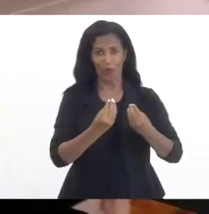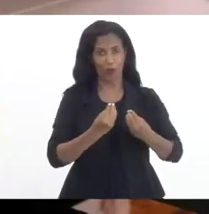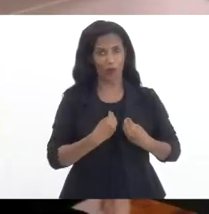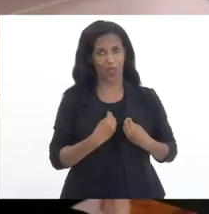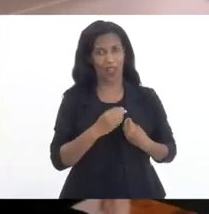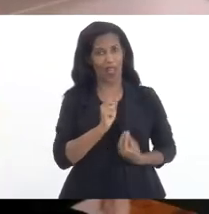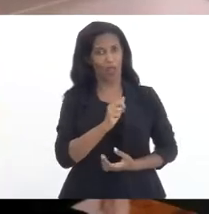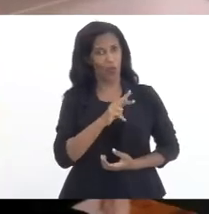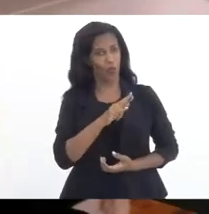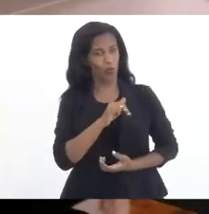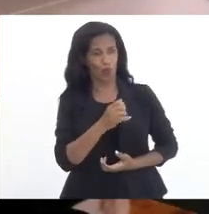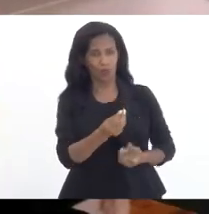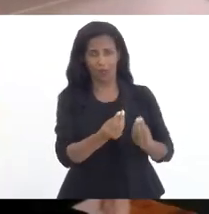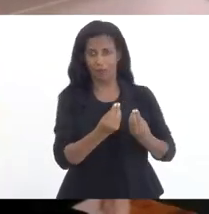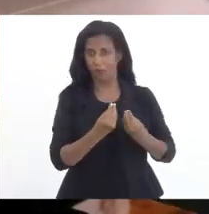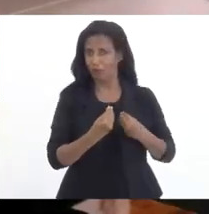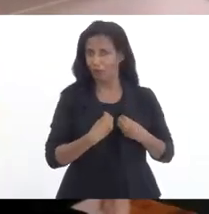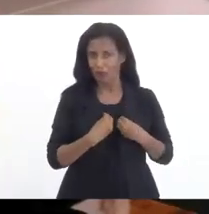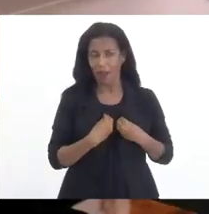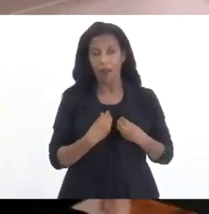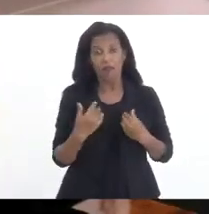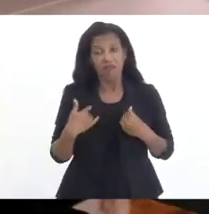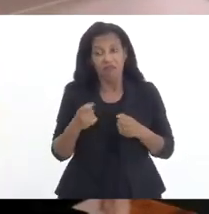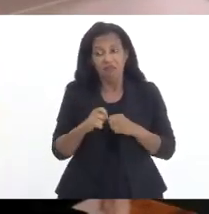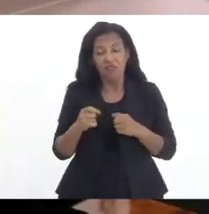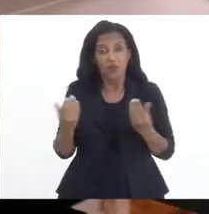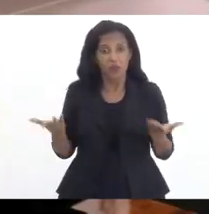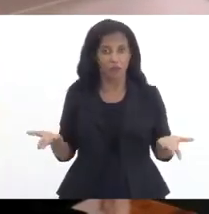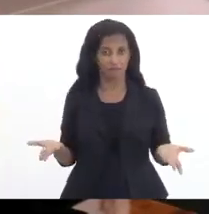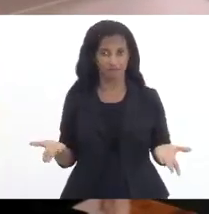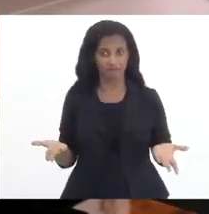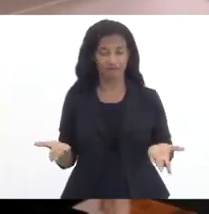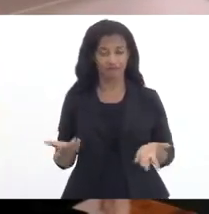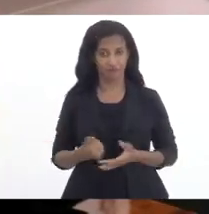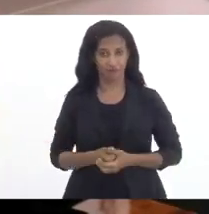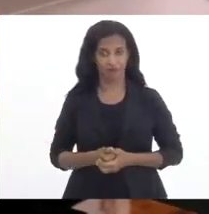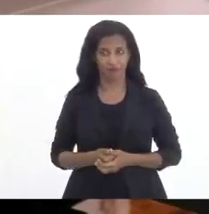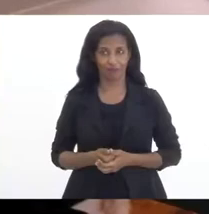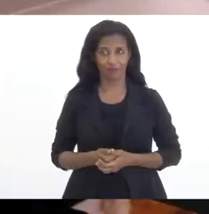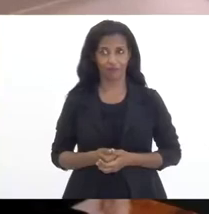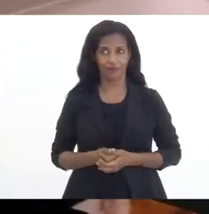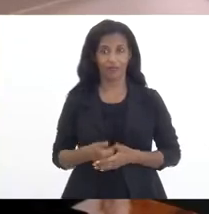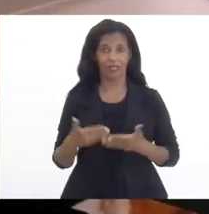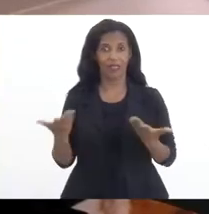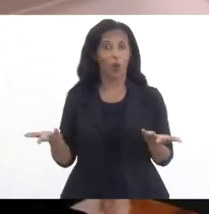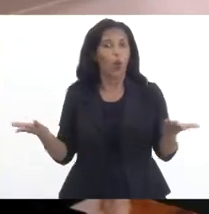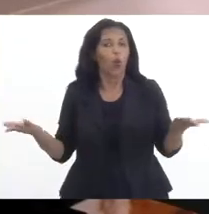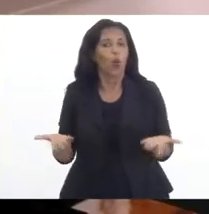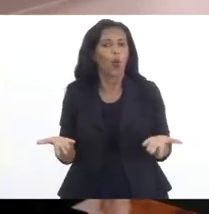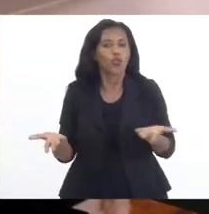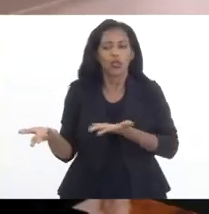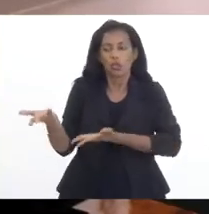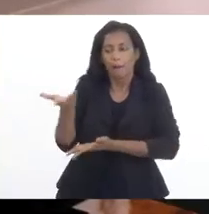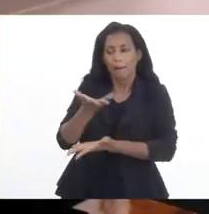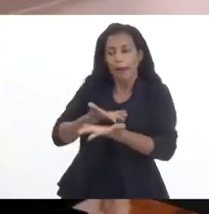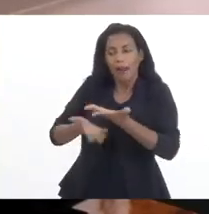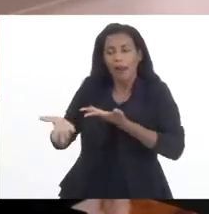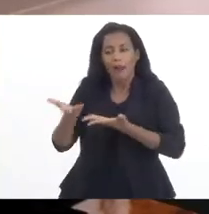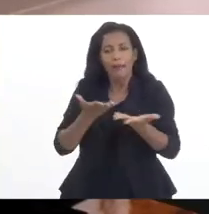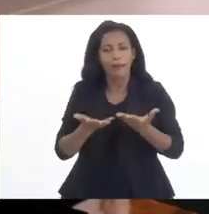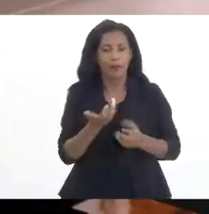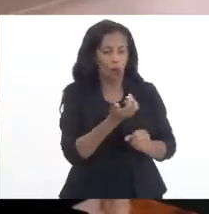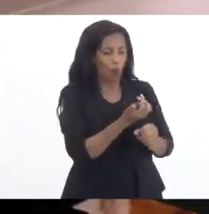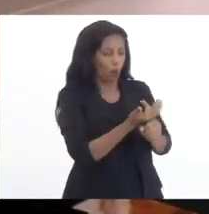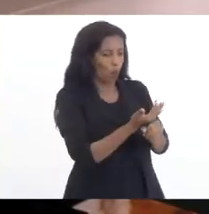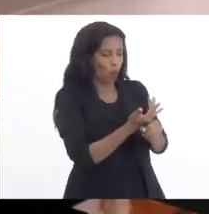isso. Então, o que faremos? Então, hoje, essa parceria... O UERJ e o